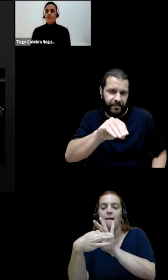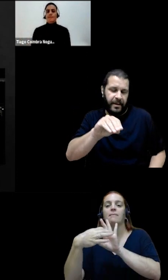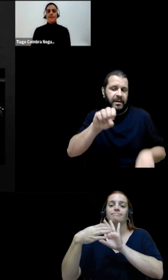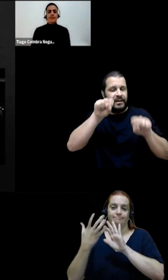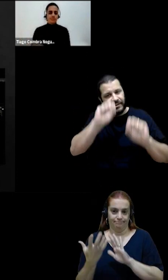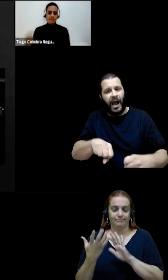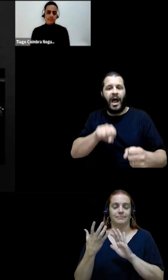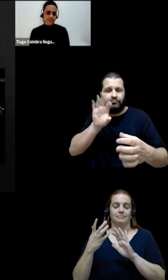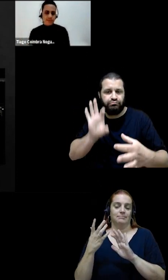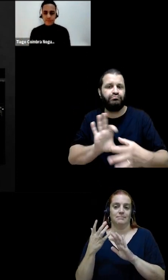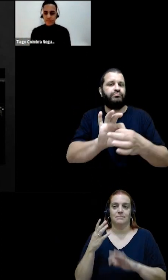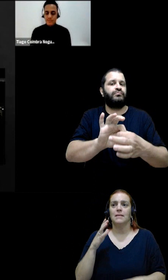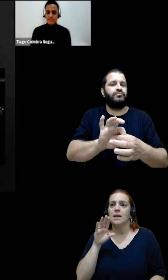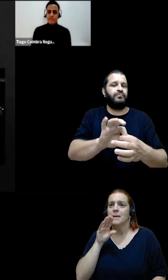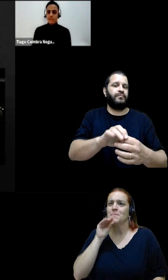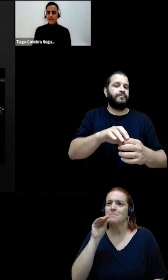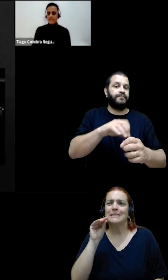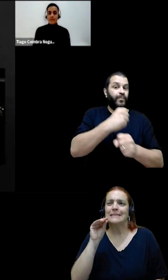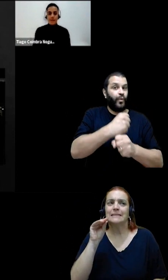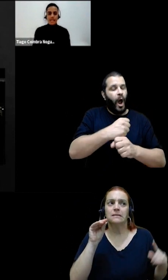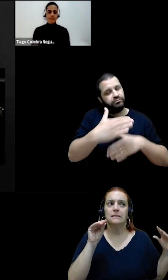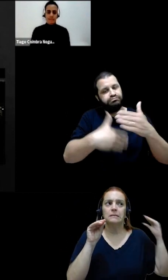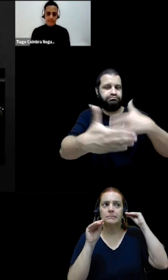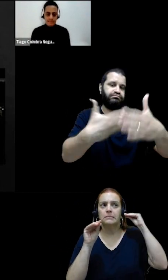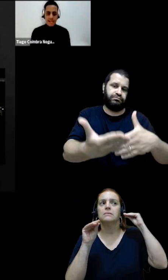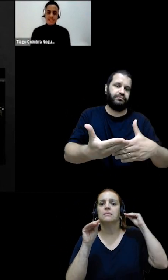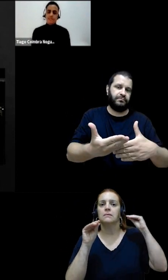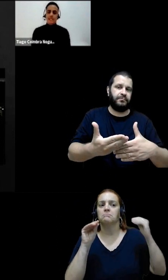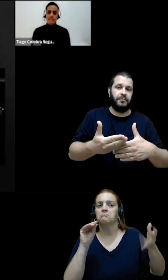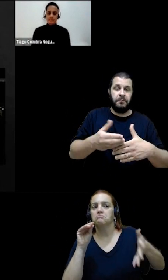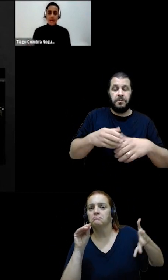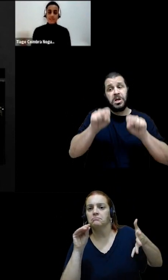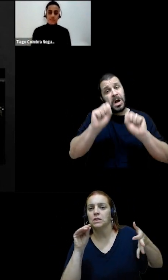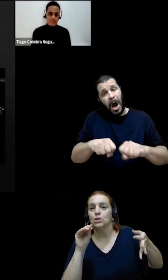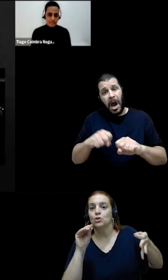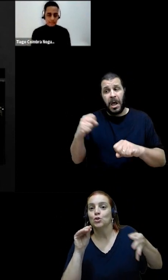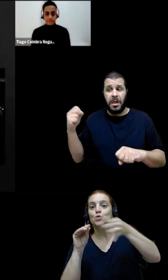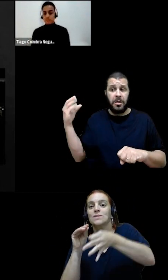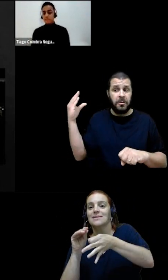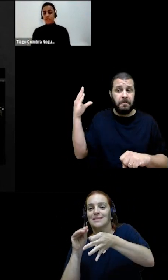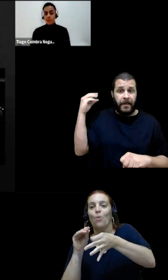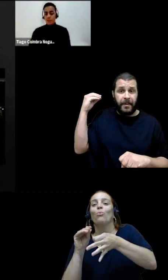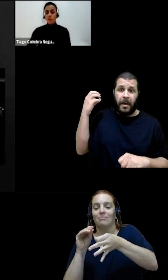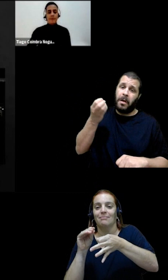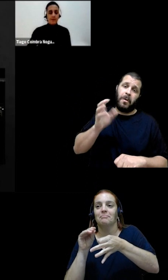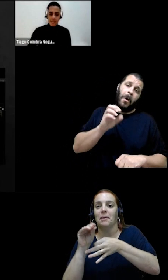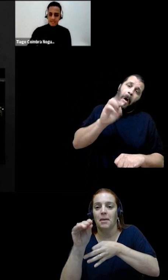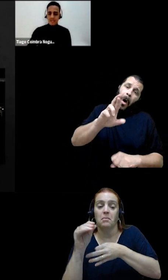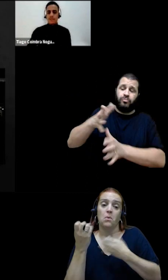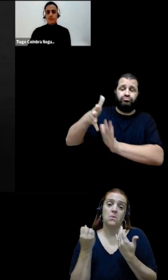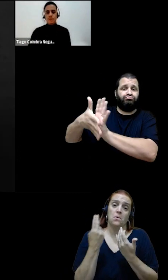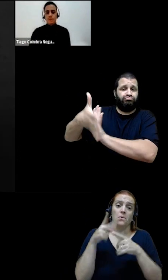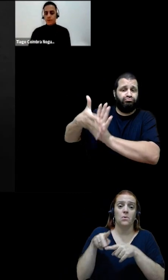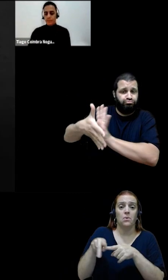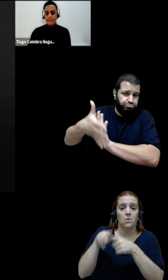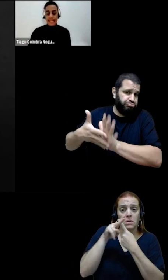dito. O termo que você escolheu talvez não seja o mais adequado, então ele dá uma sugestão. Ou uma